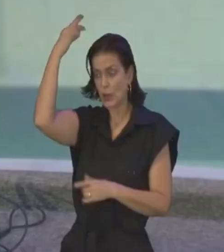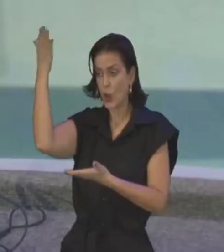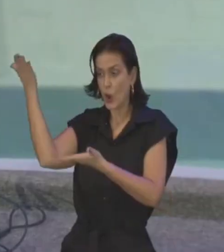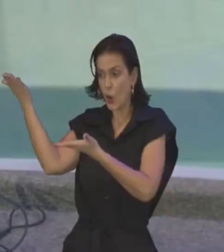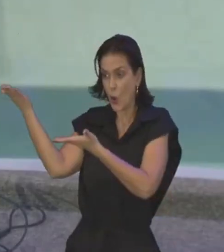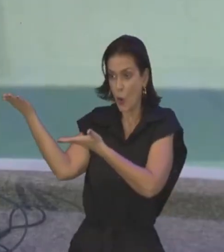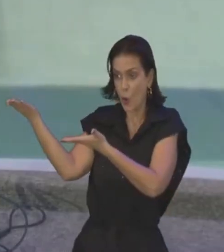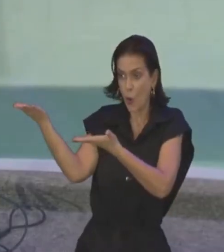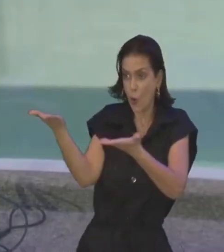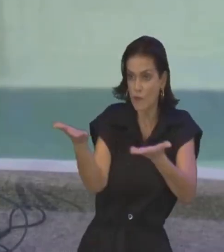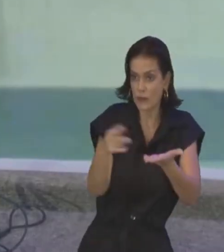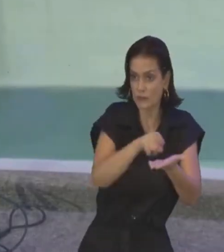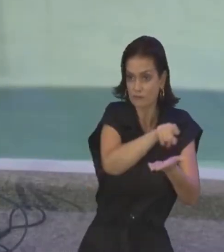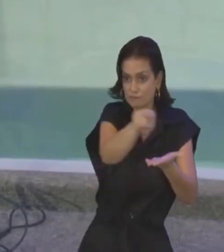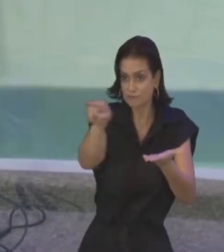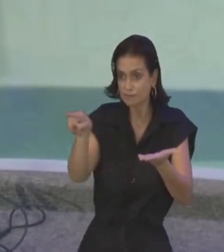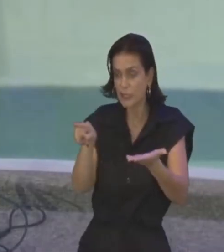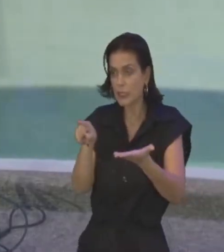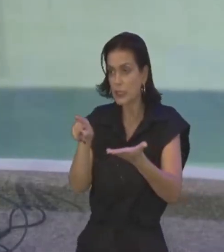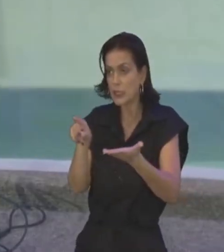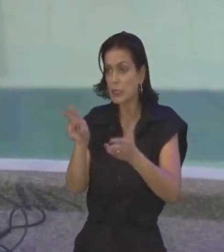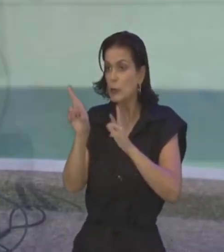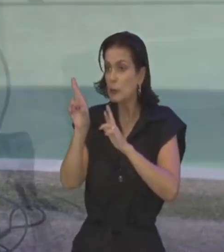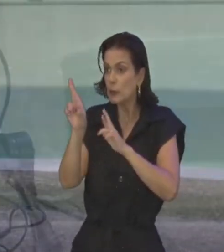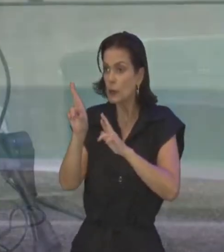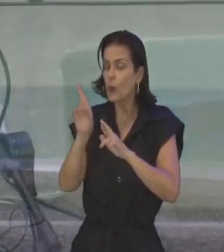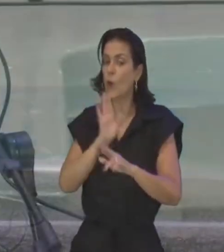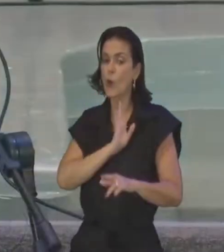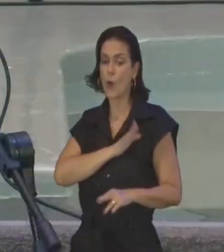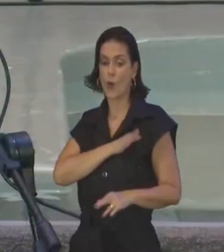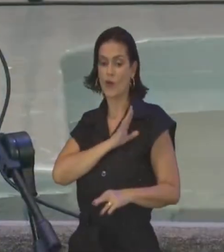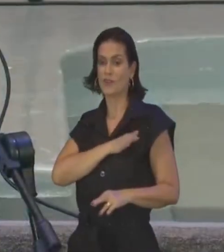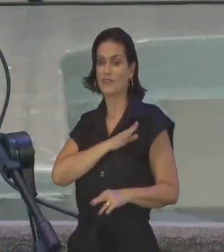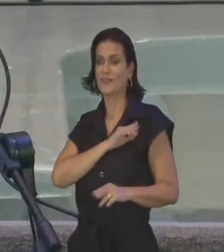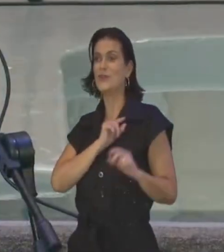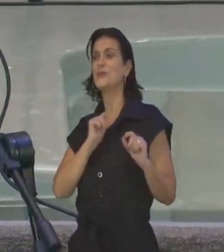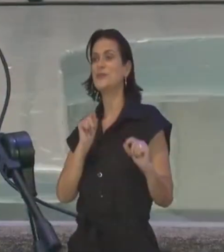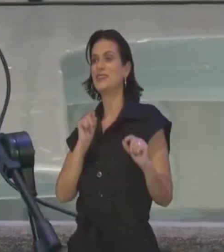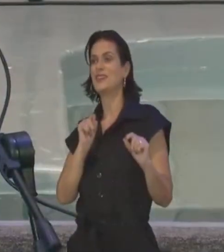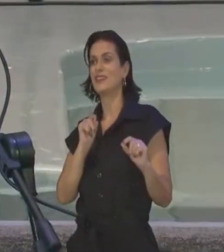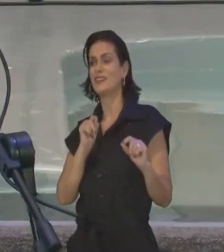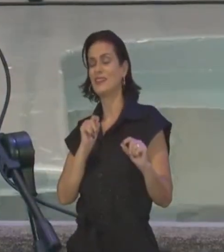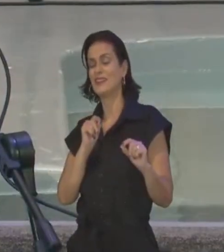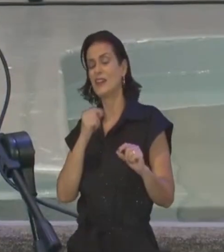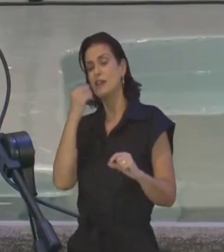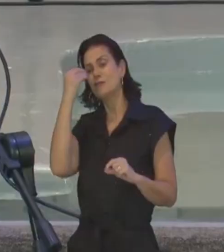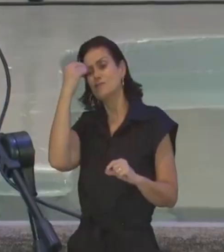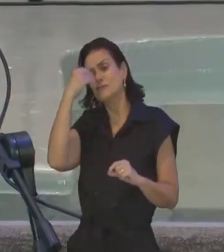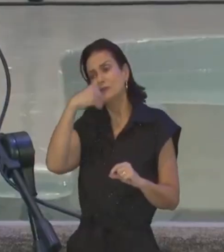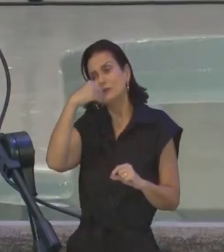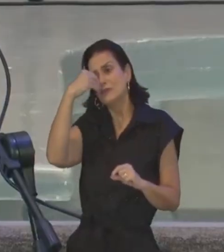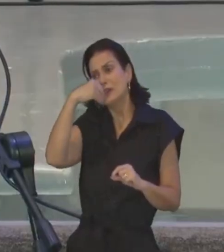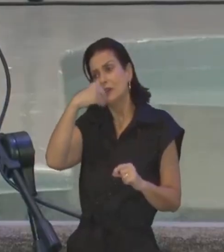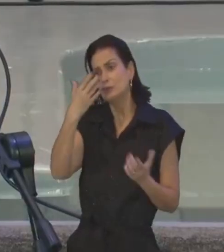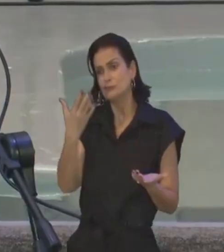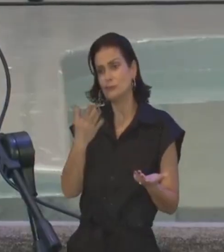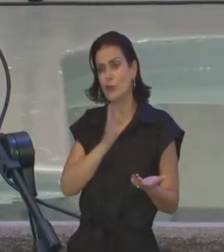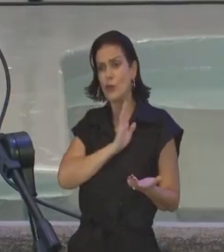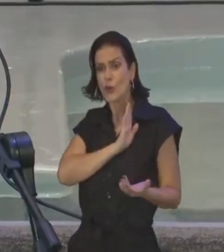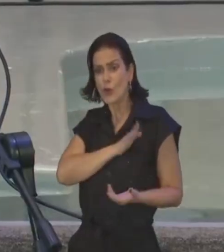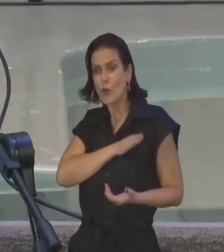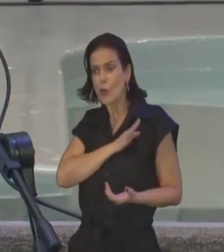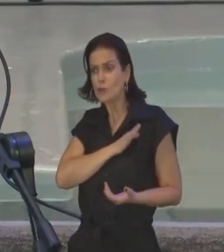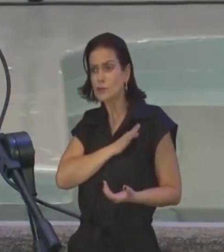convite, ele espera encontrar um coração frágil, um